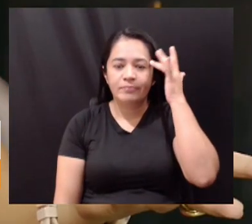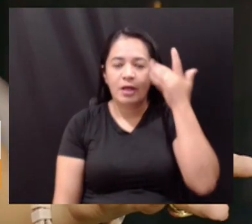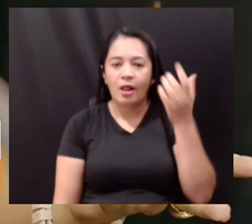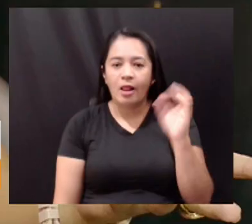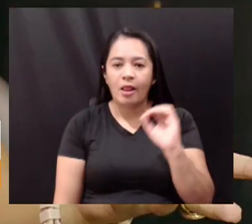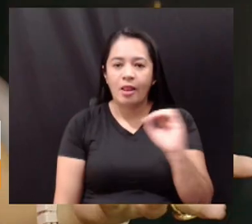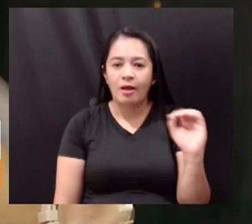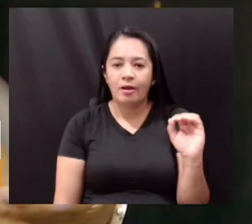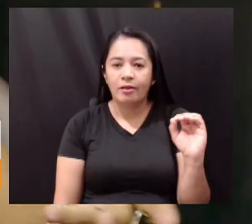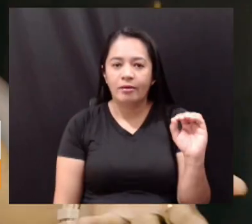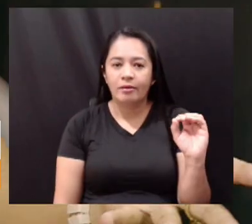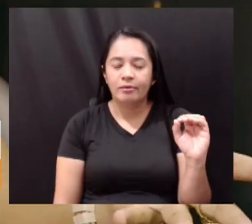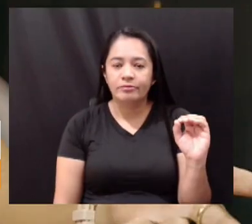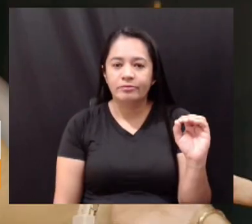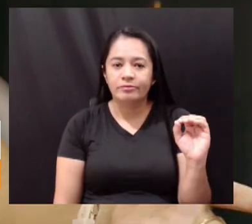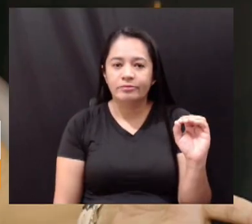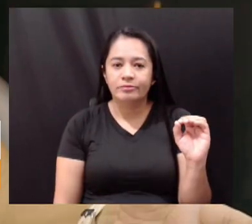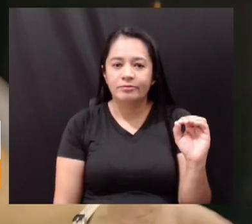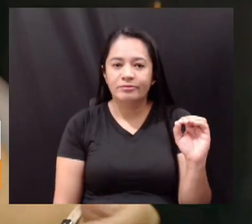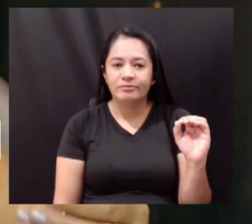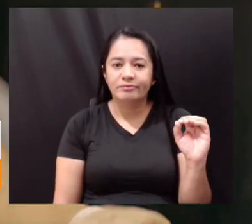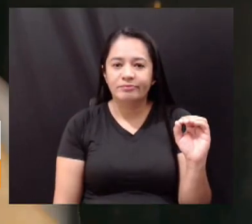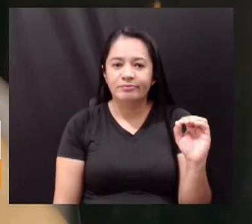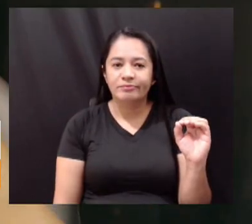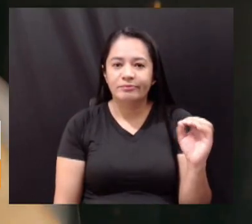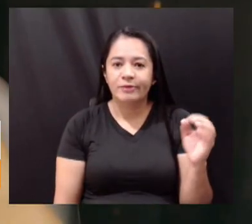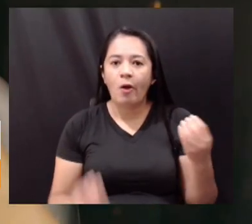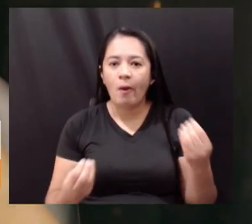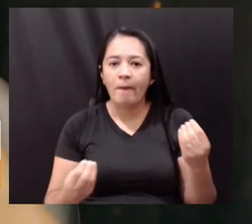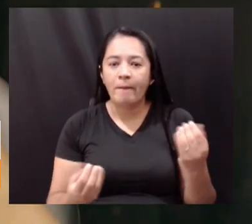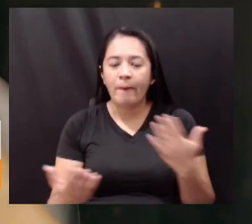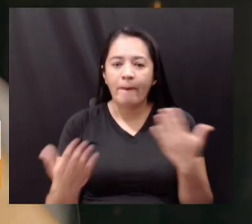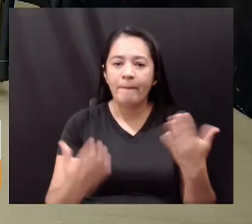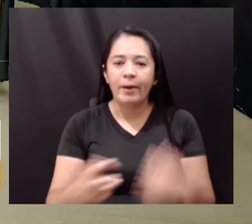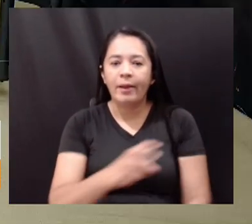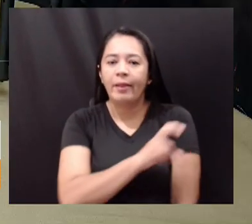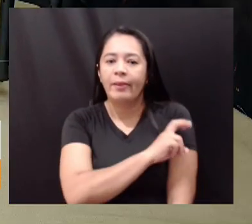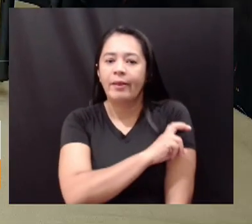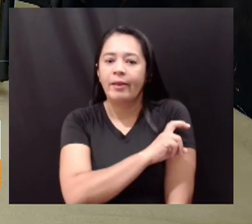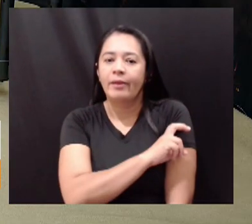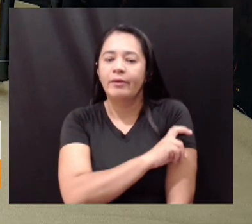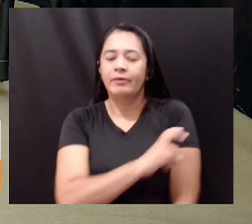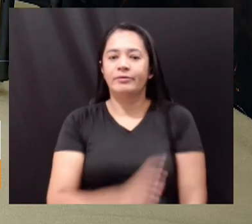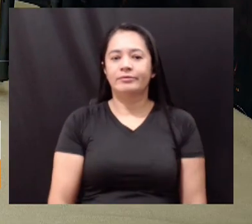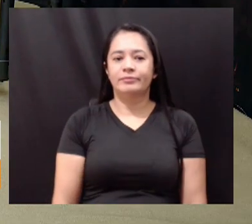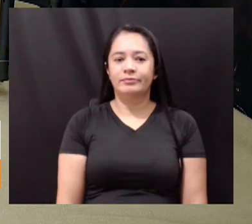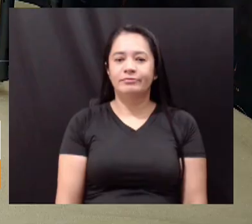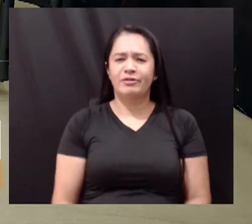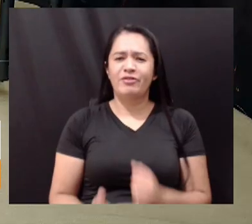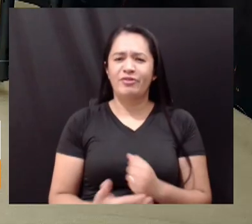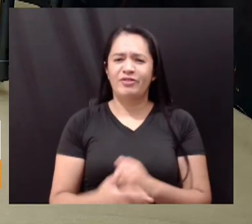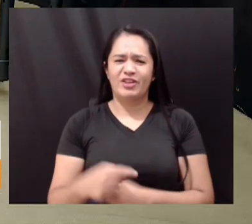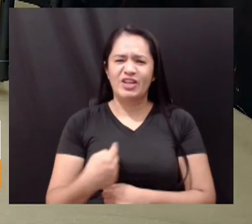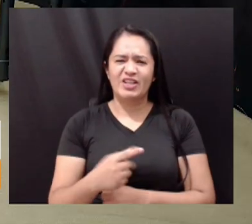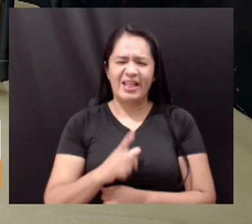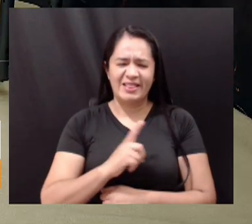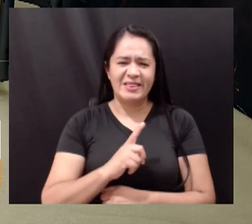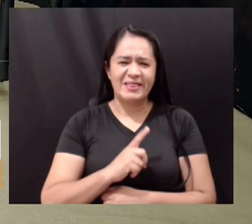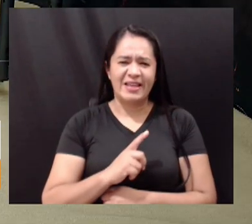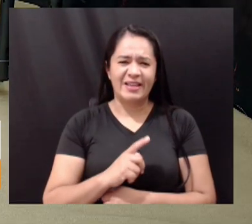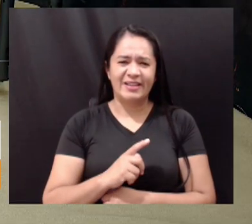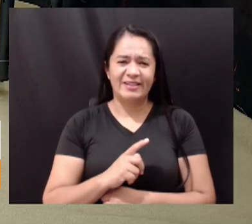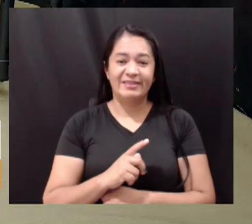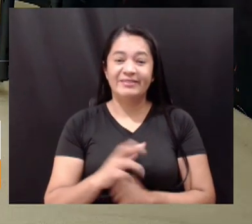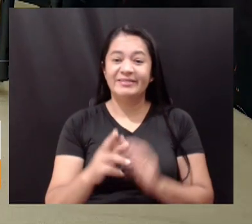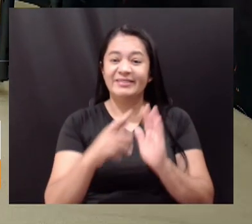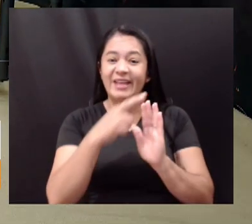vou falar assim o rasgado, é uma quinta série, né, é uma quinta série, porque a gente tem no fundinho, a gente sempre tem uma quinta série. Na redação, de vez em quando tem um